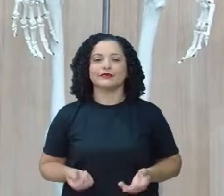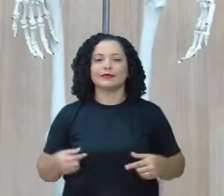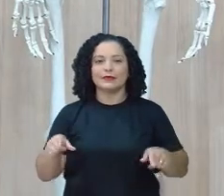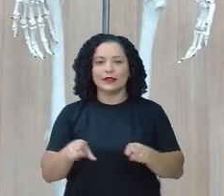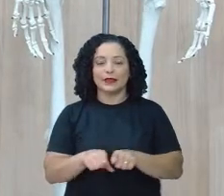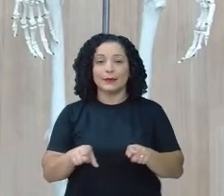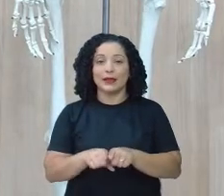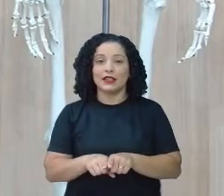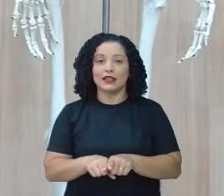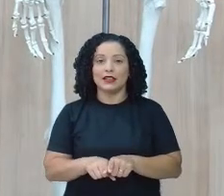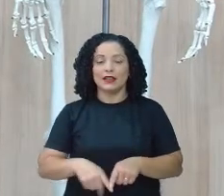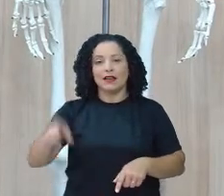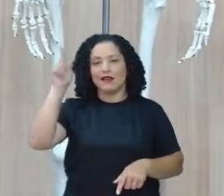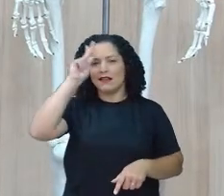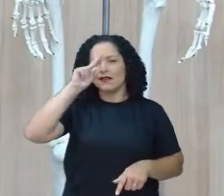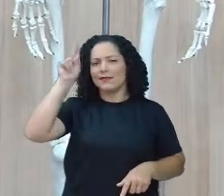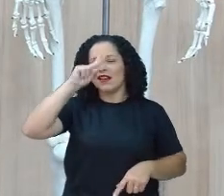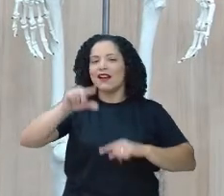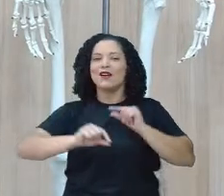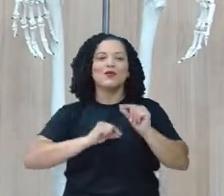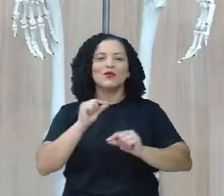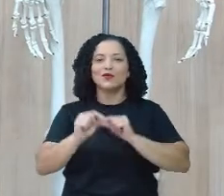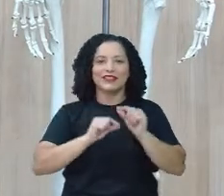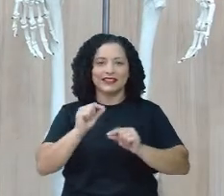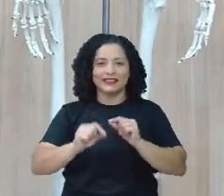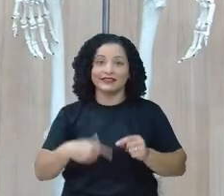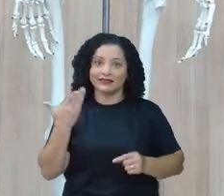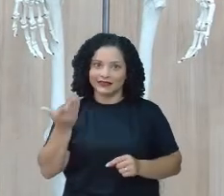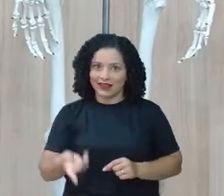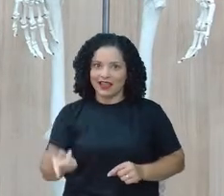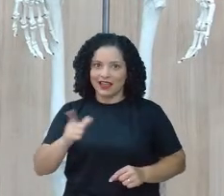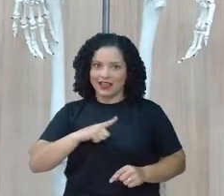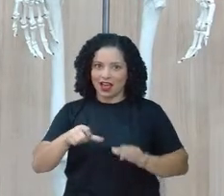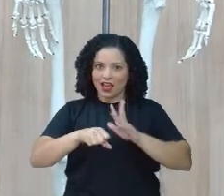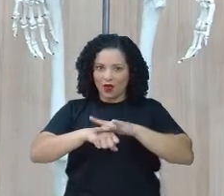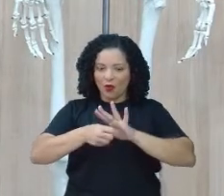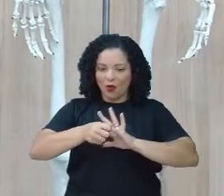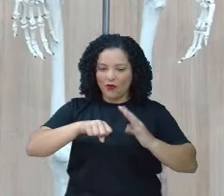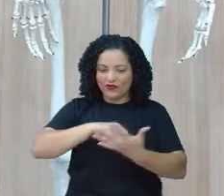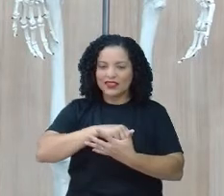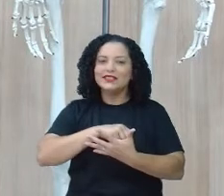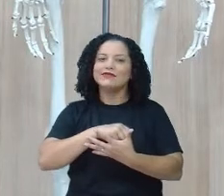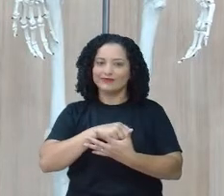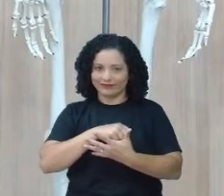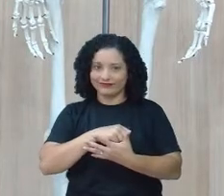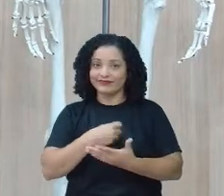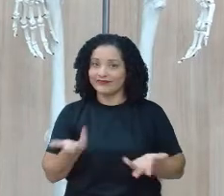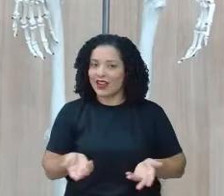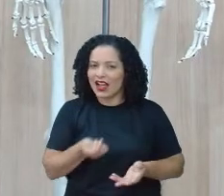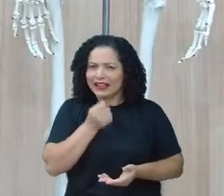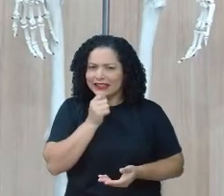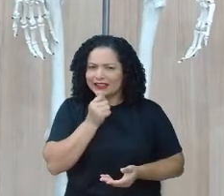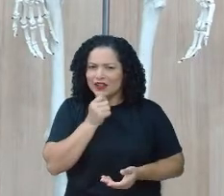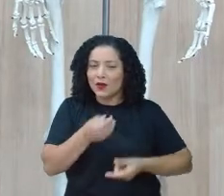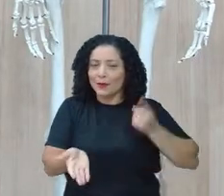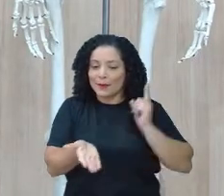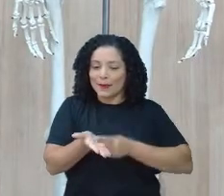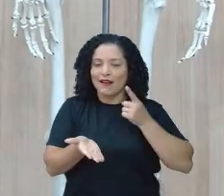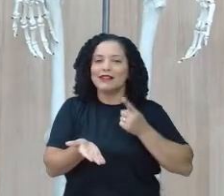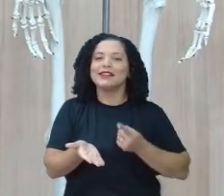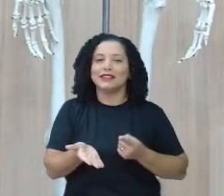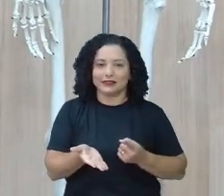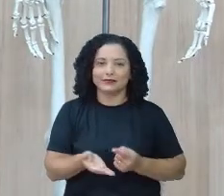aí, vale lembrar a questão da Covid-19. Quem não agendou ainda, daqui a alguns dias eu vou